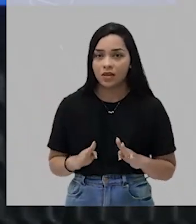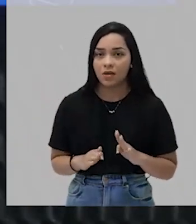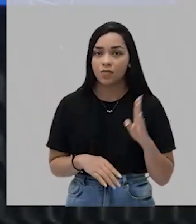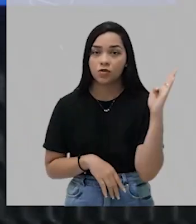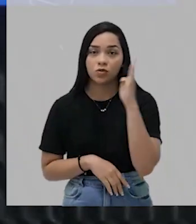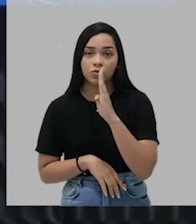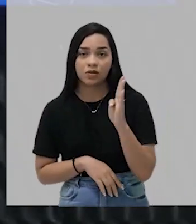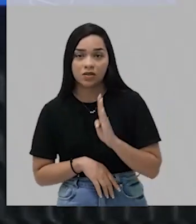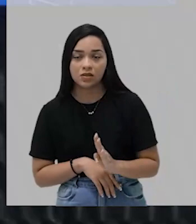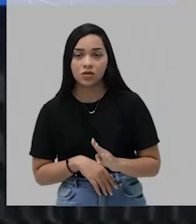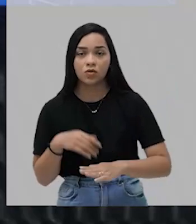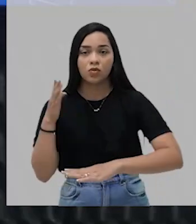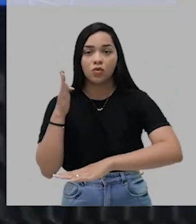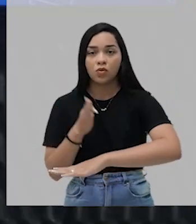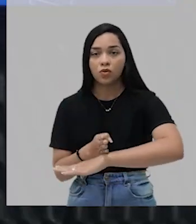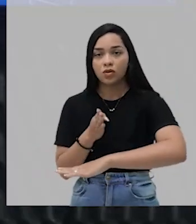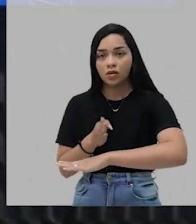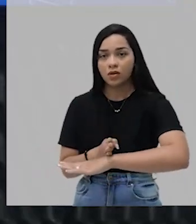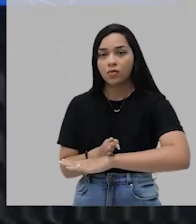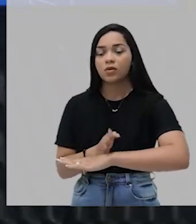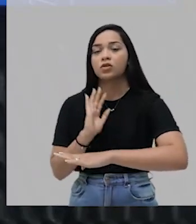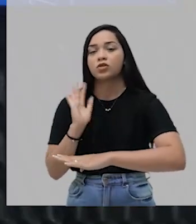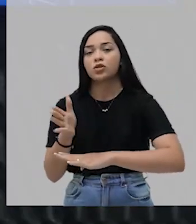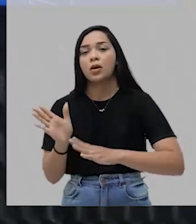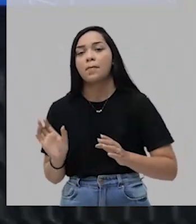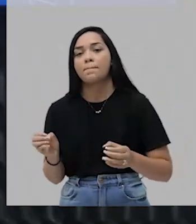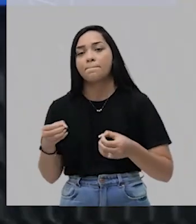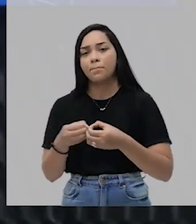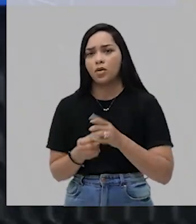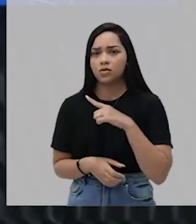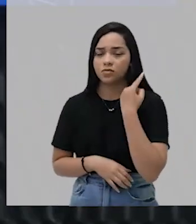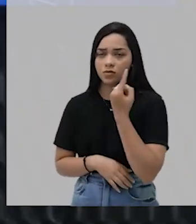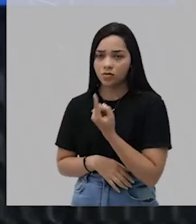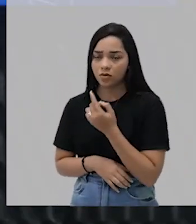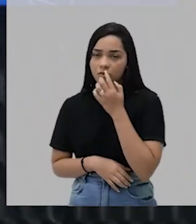Brasil contemporâneo, que está muito mais próximo de nós,